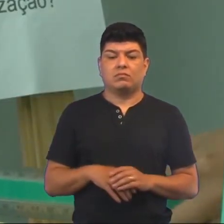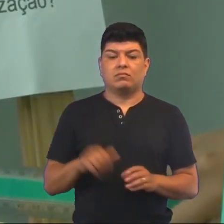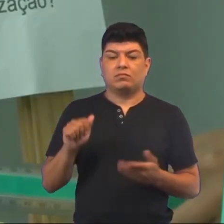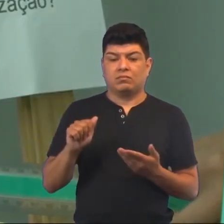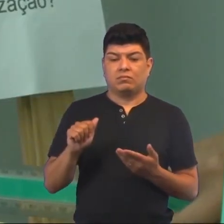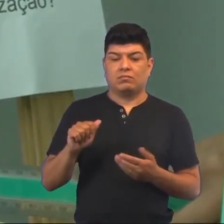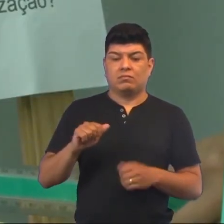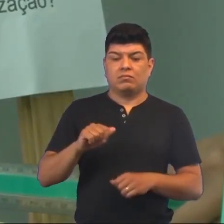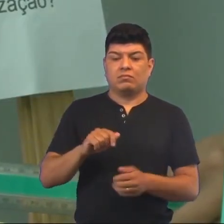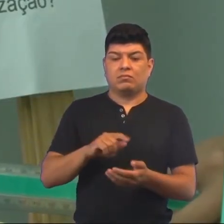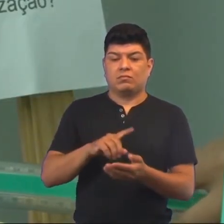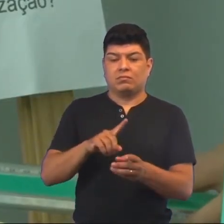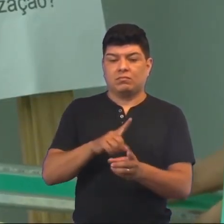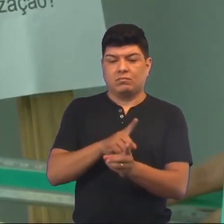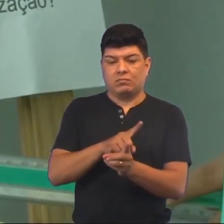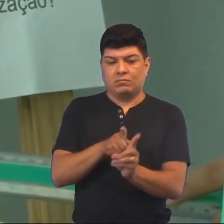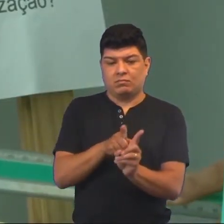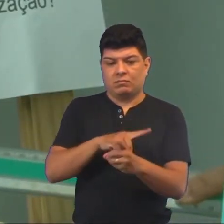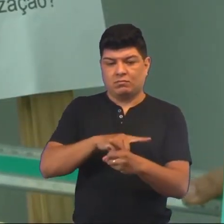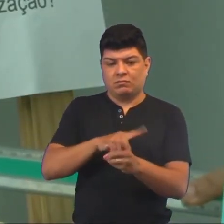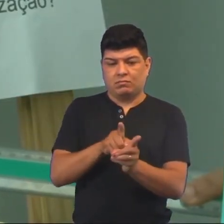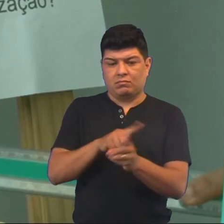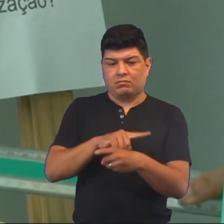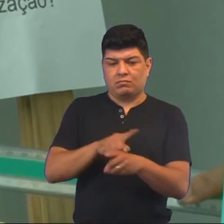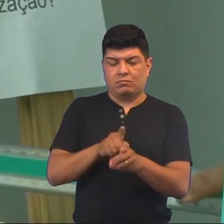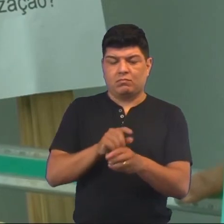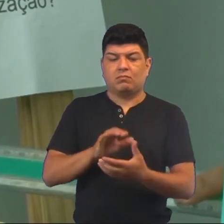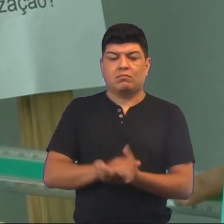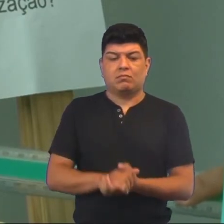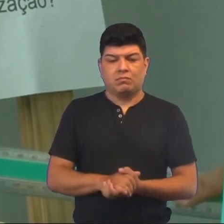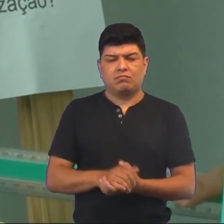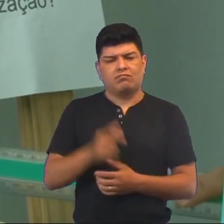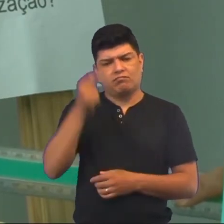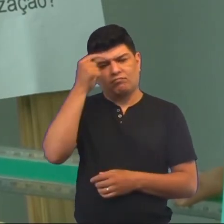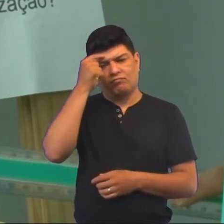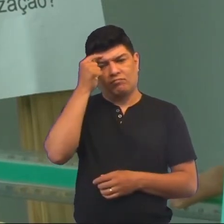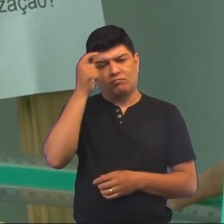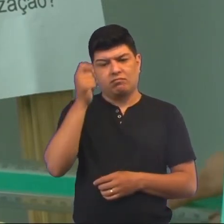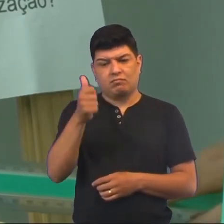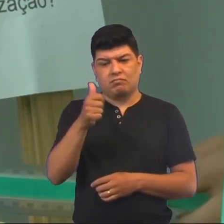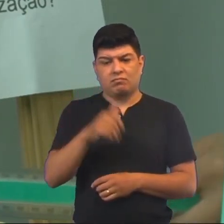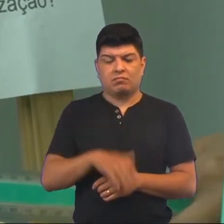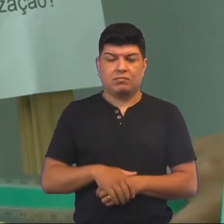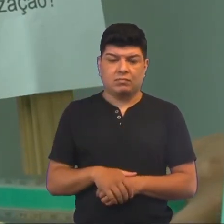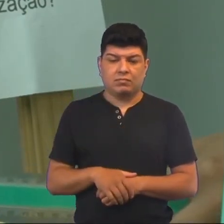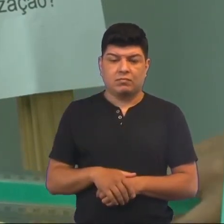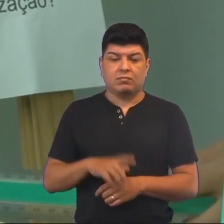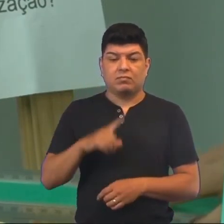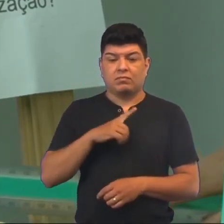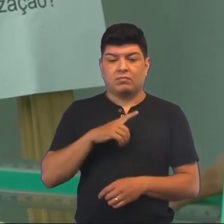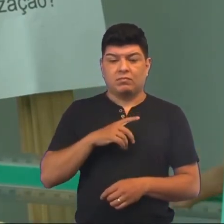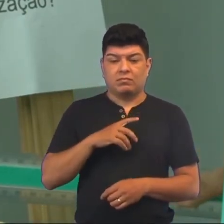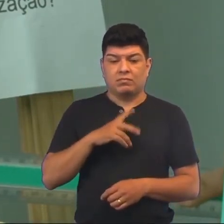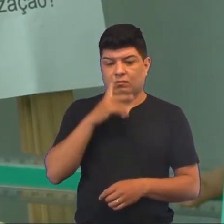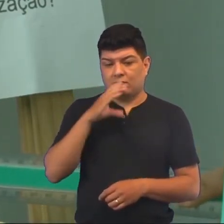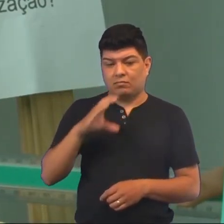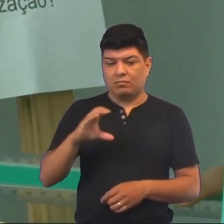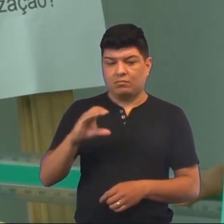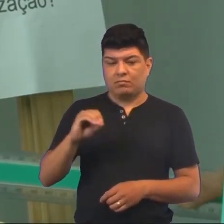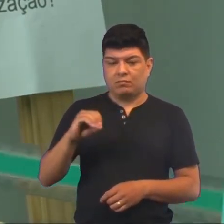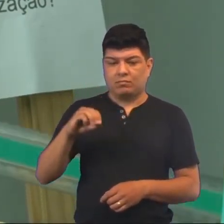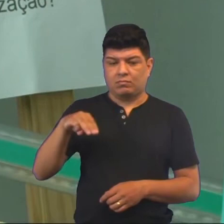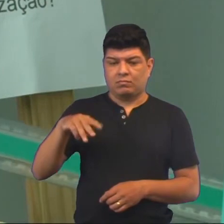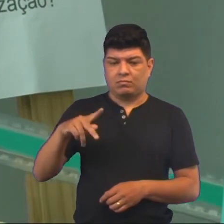Temos aqui o cronômetro. Ele serve para nos localizar? Pensa um pouquinho aí. B,